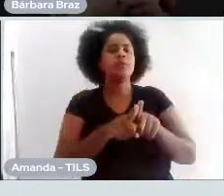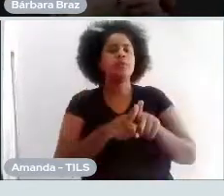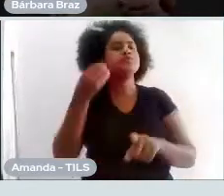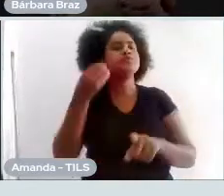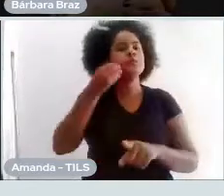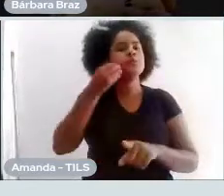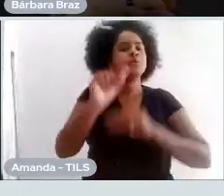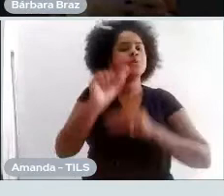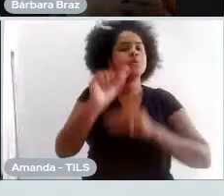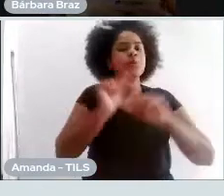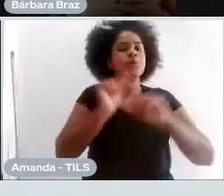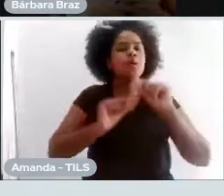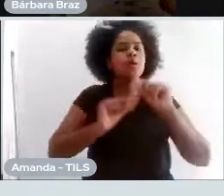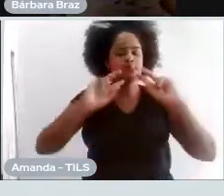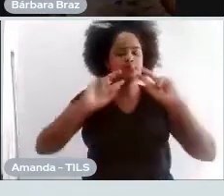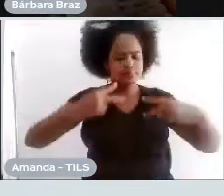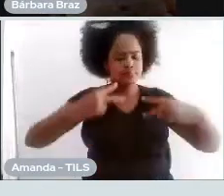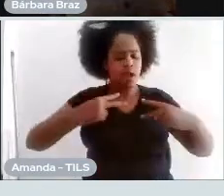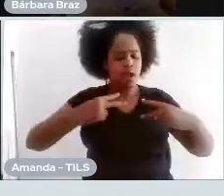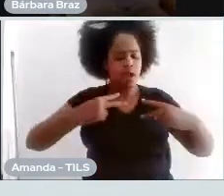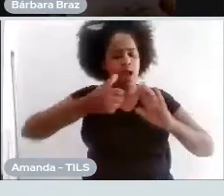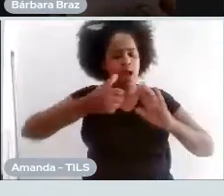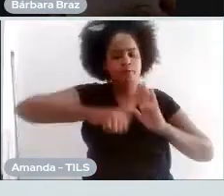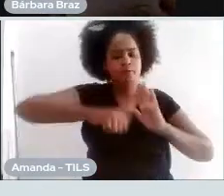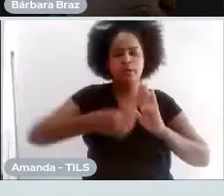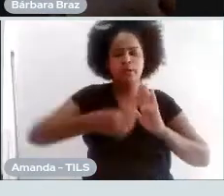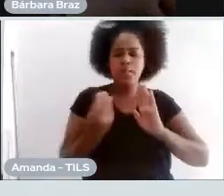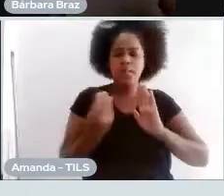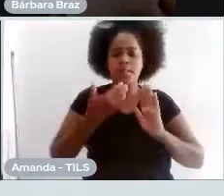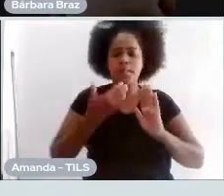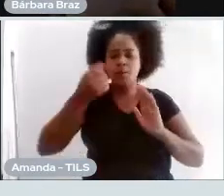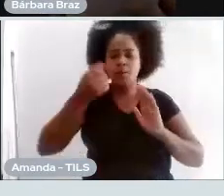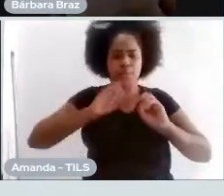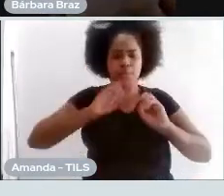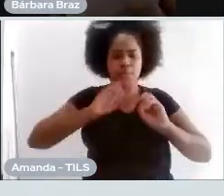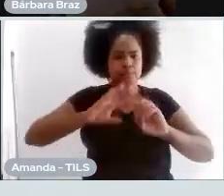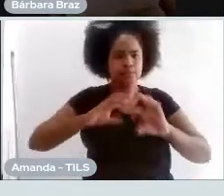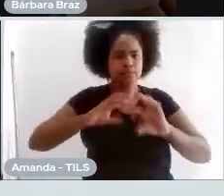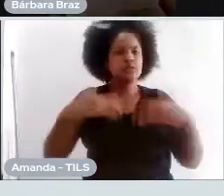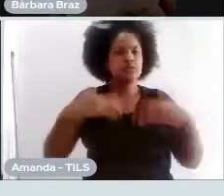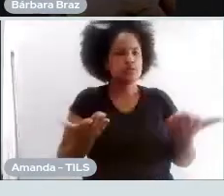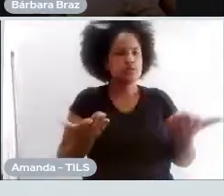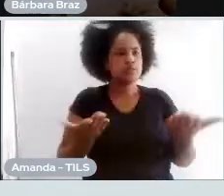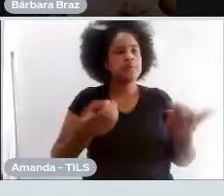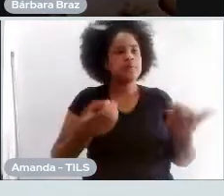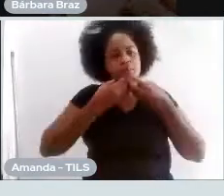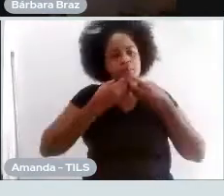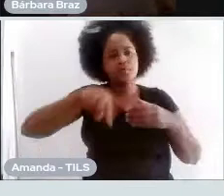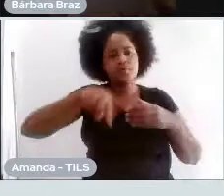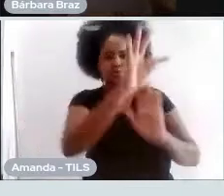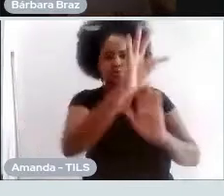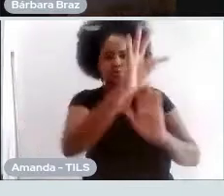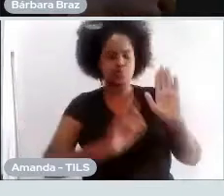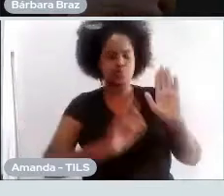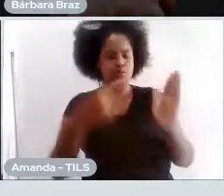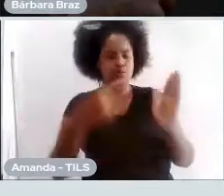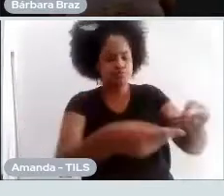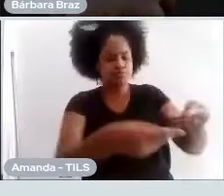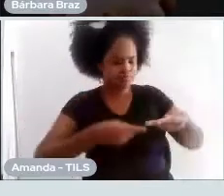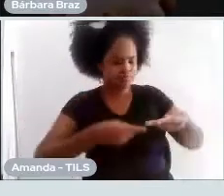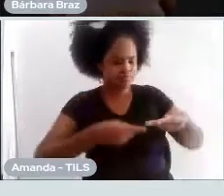melhorar. Então, o texto de vocês acaba realmente sendo um diagnóstico para as aulas da gente. Então,